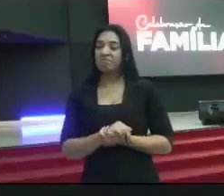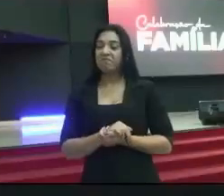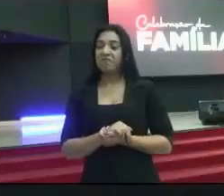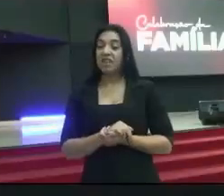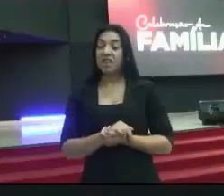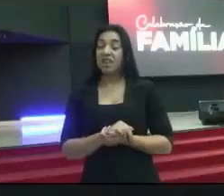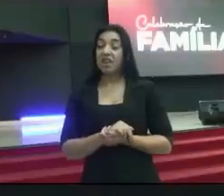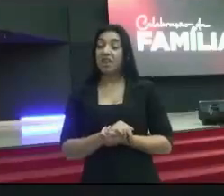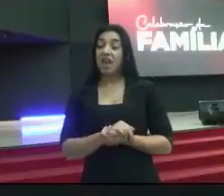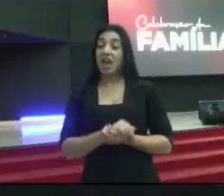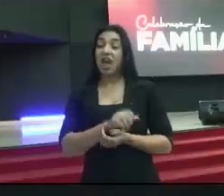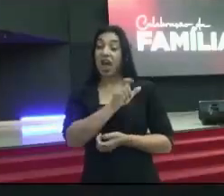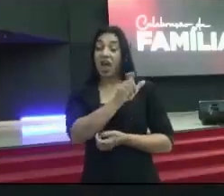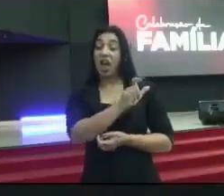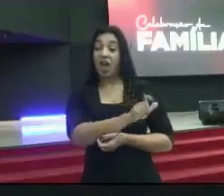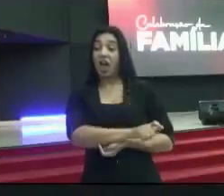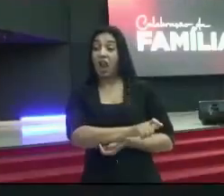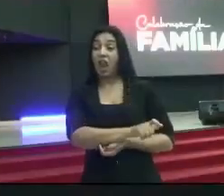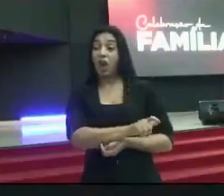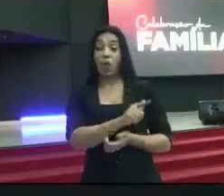na verdade, é um dos